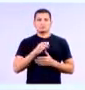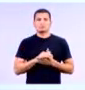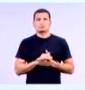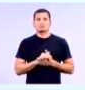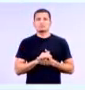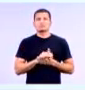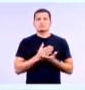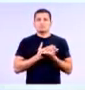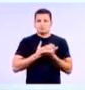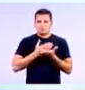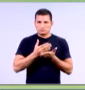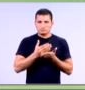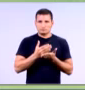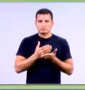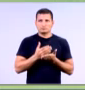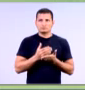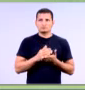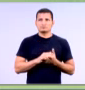gente?